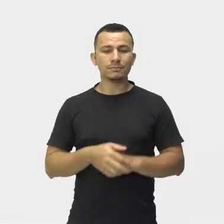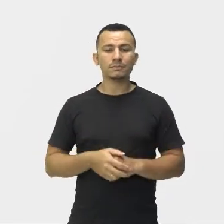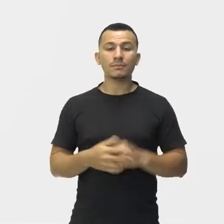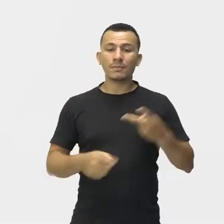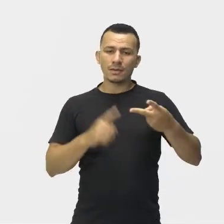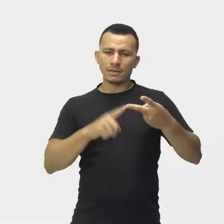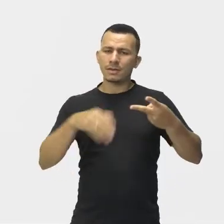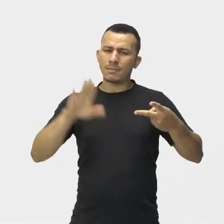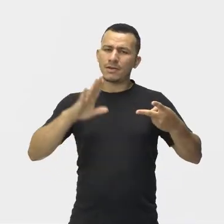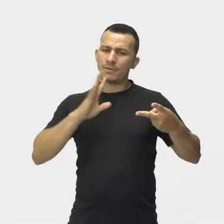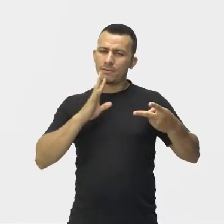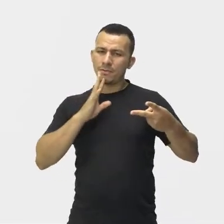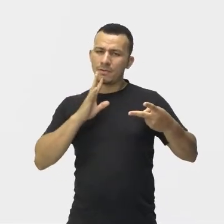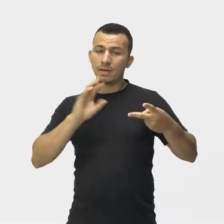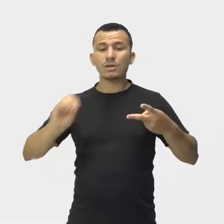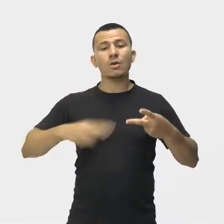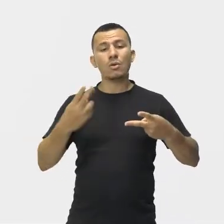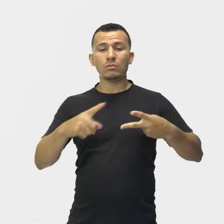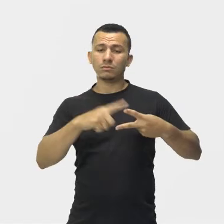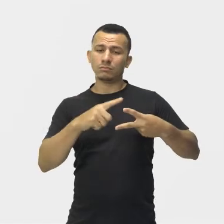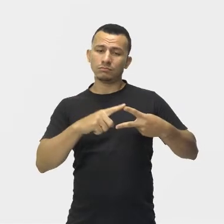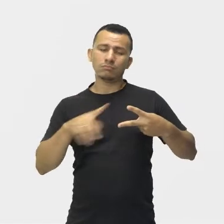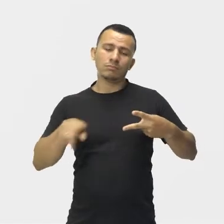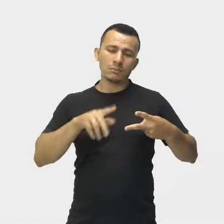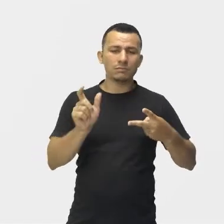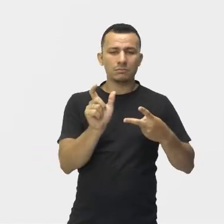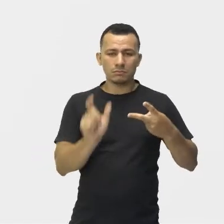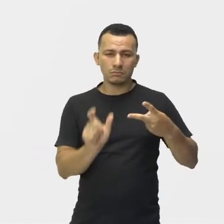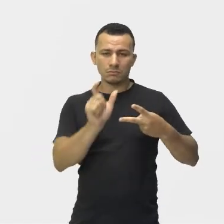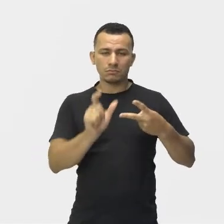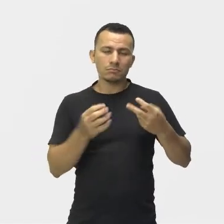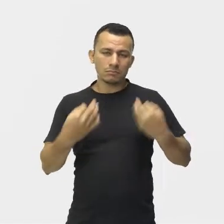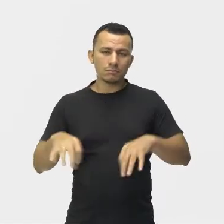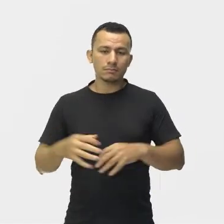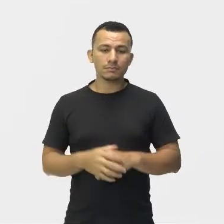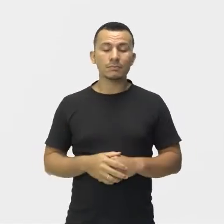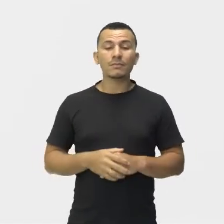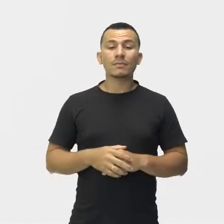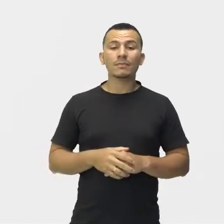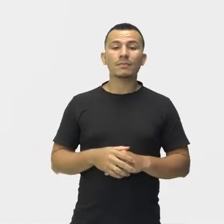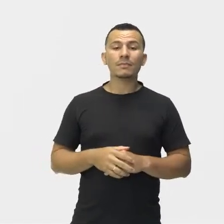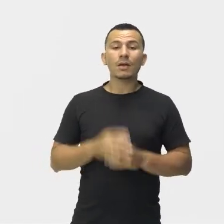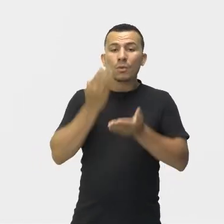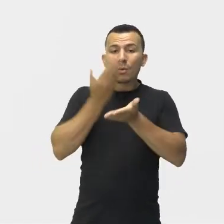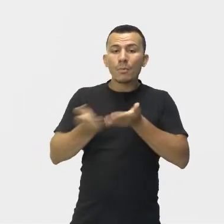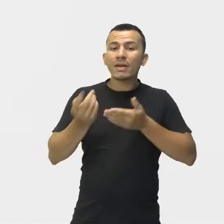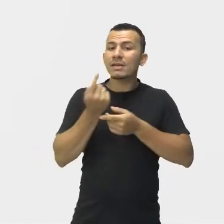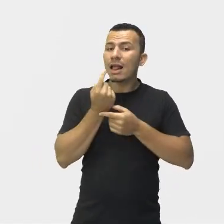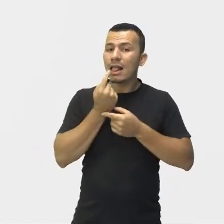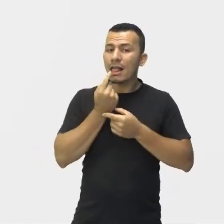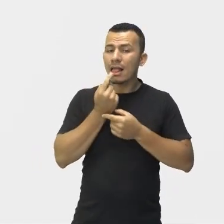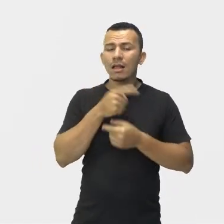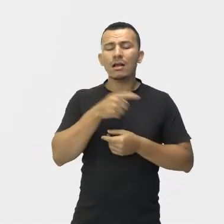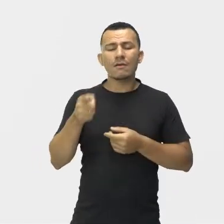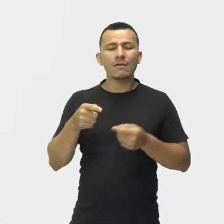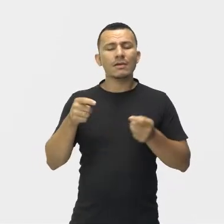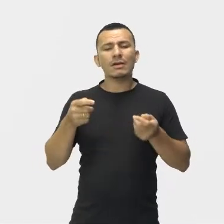papila gustativa, mas também pode ser chamado de papila gustatória. Então, olha lá, na ponta da sua língua, você vai